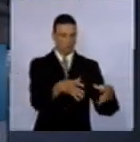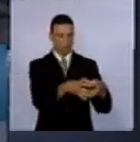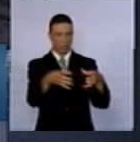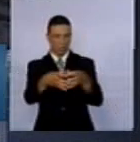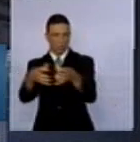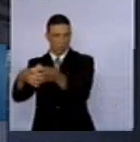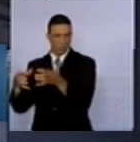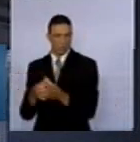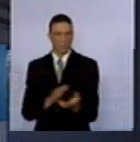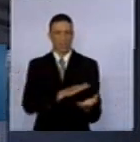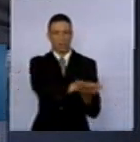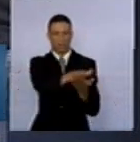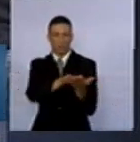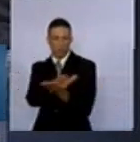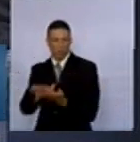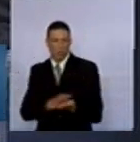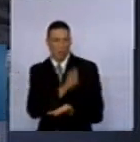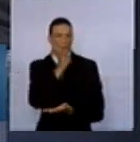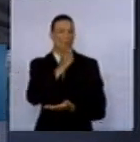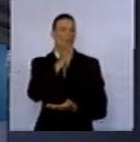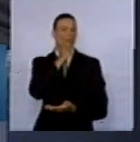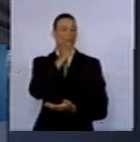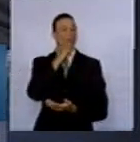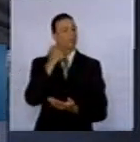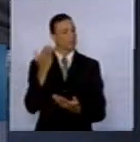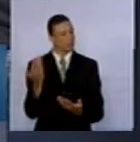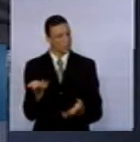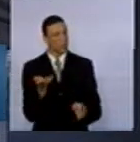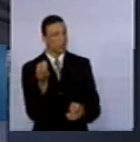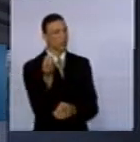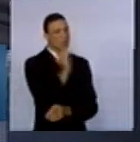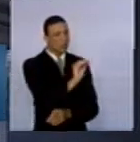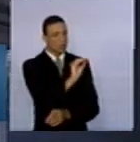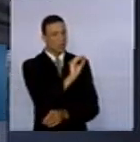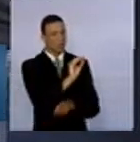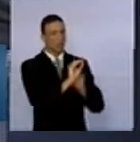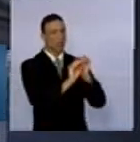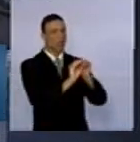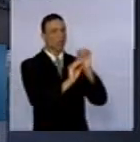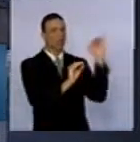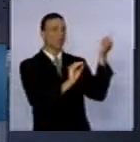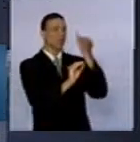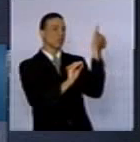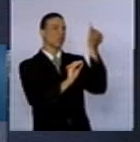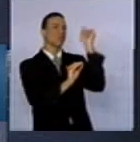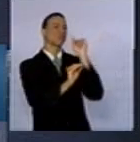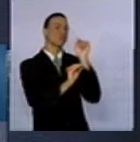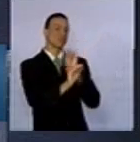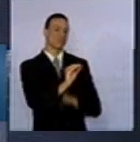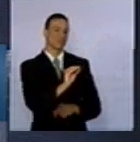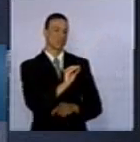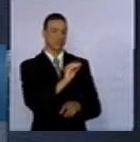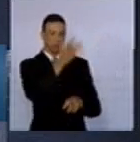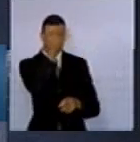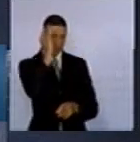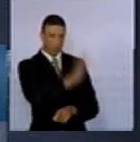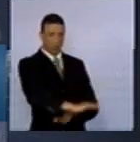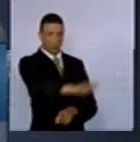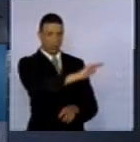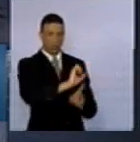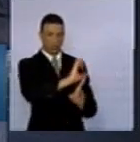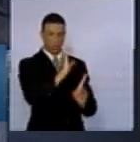é importante que se coloque isso porque é da Ótica do livre mercado mas também do direito do cidadão